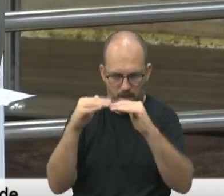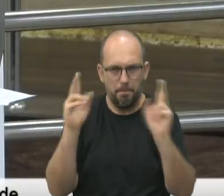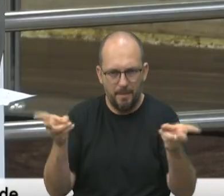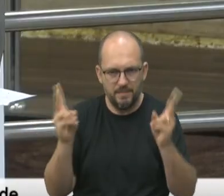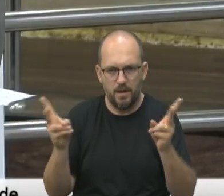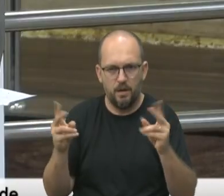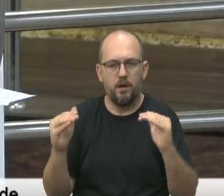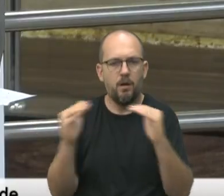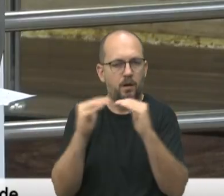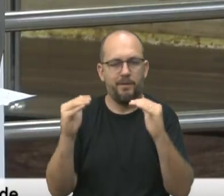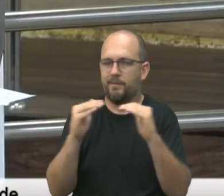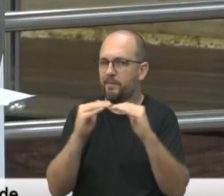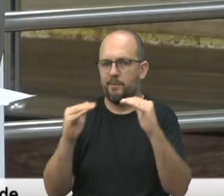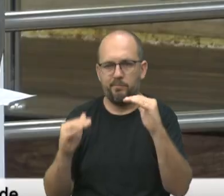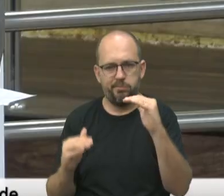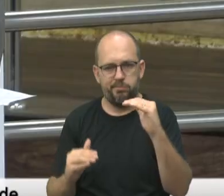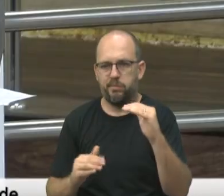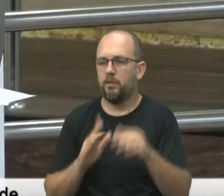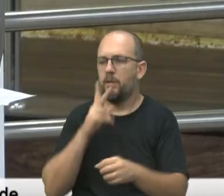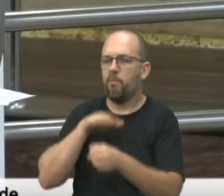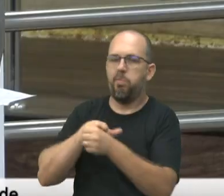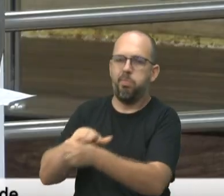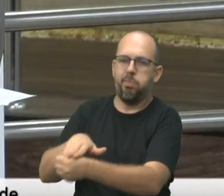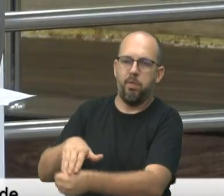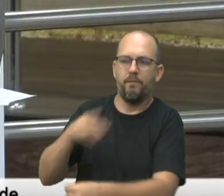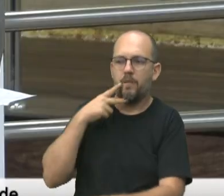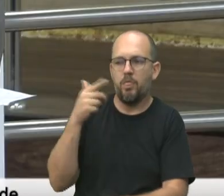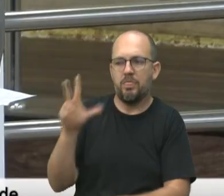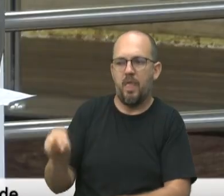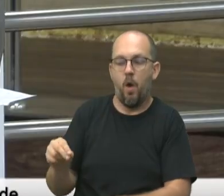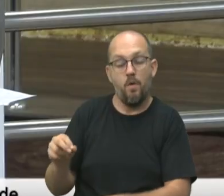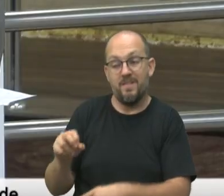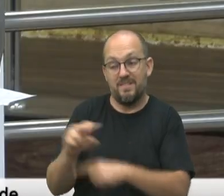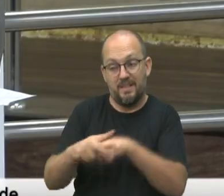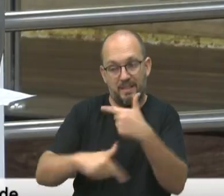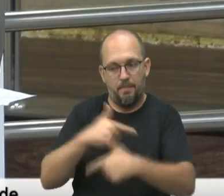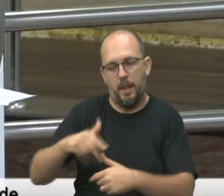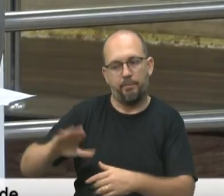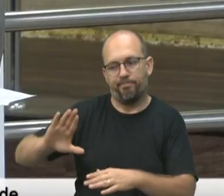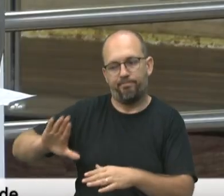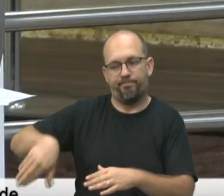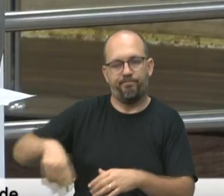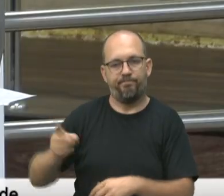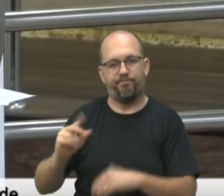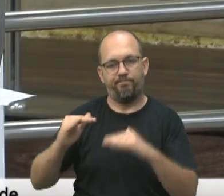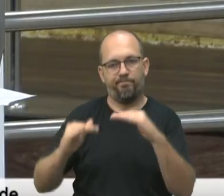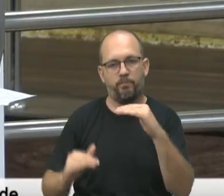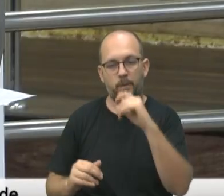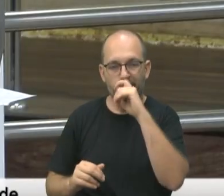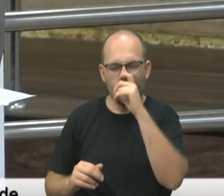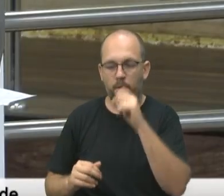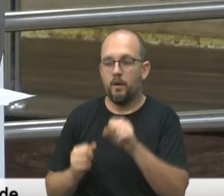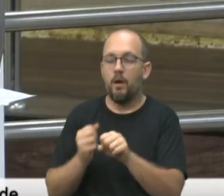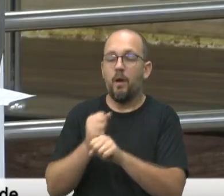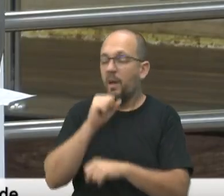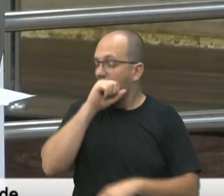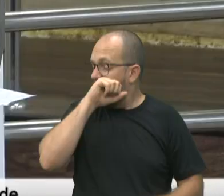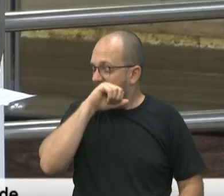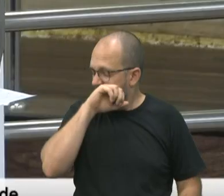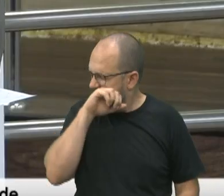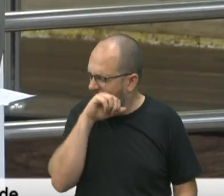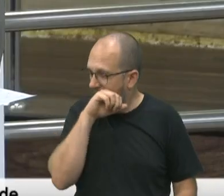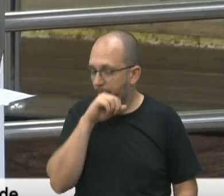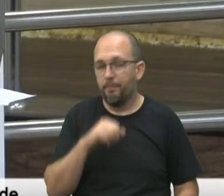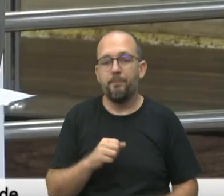de repressão sexual, de LGBTfobia, que nos nega vagas no emprego, que nos nega anos de vida, que nos nega